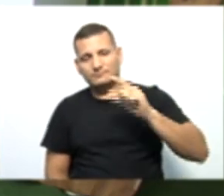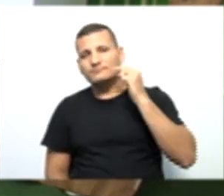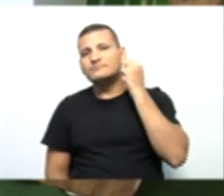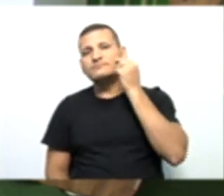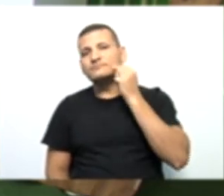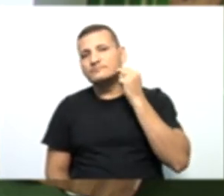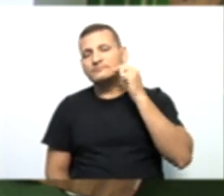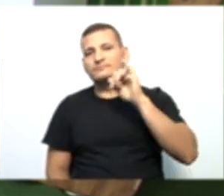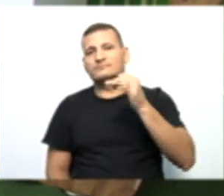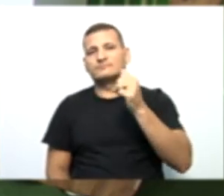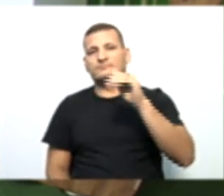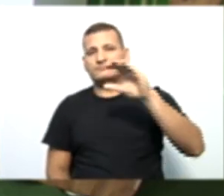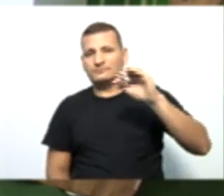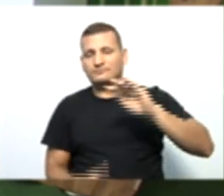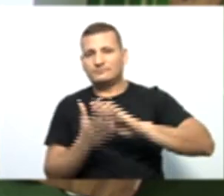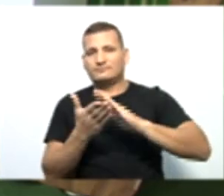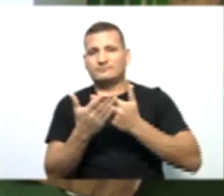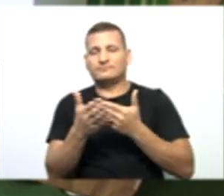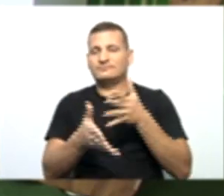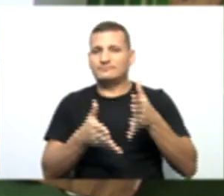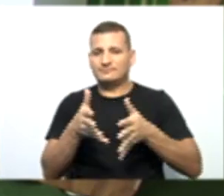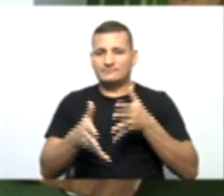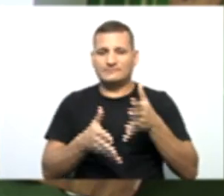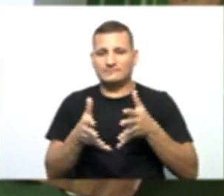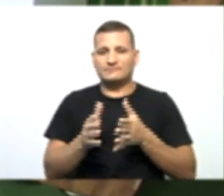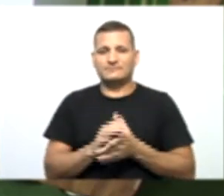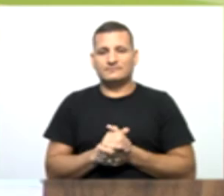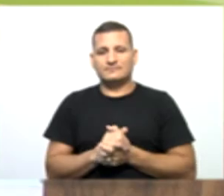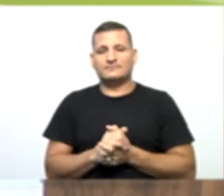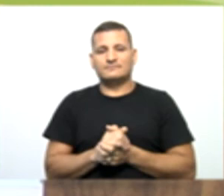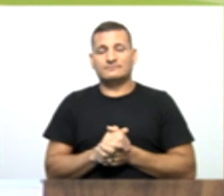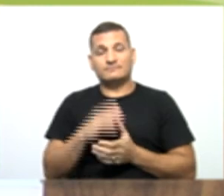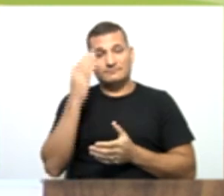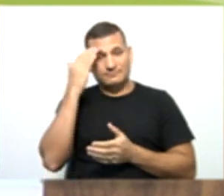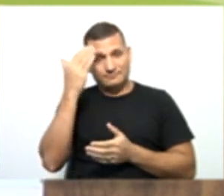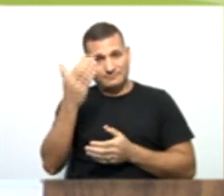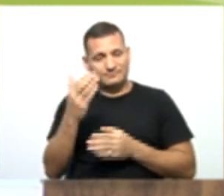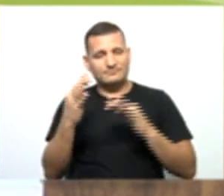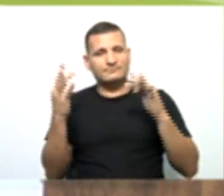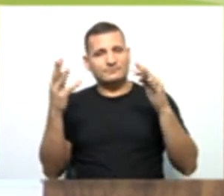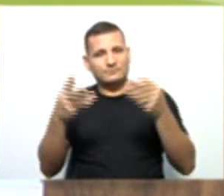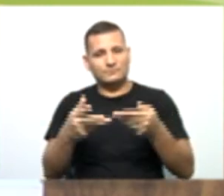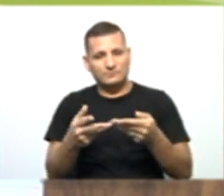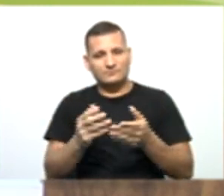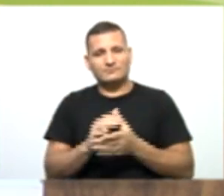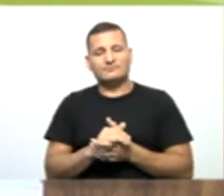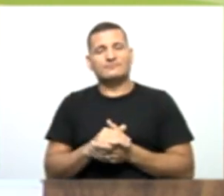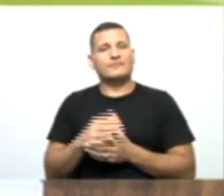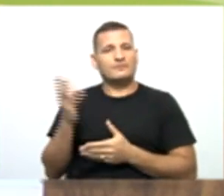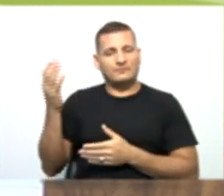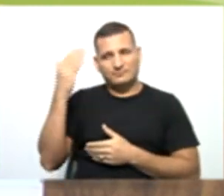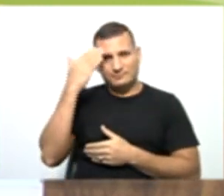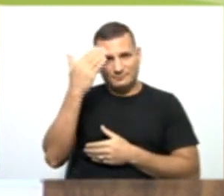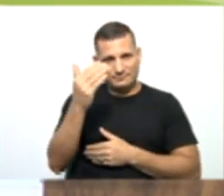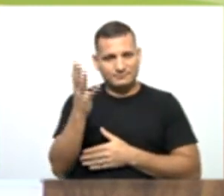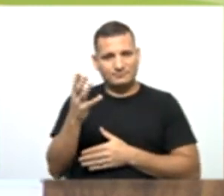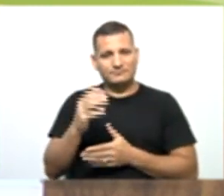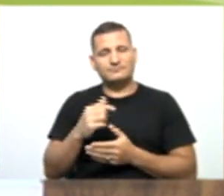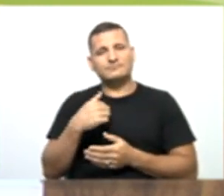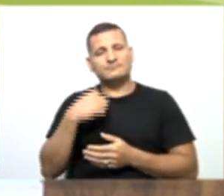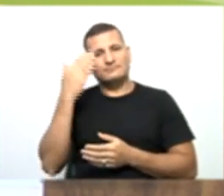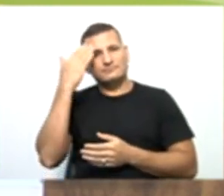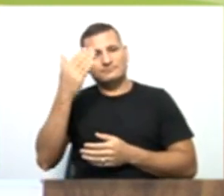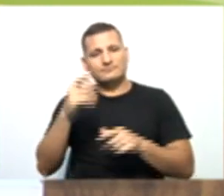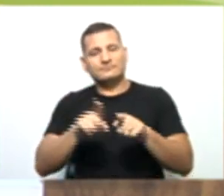nosso intérprete de Libras. Agradecer a participação de todos, professora, assim como a senhora já agradeceu. E